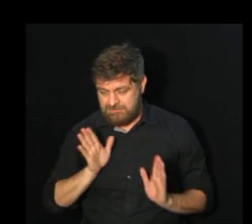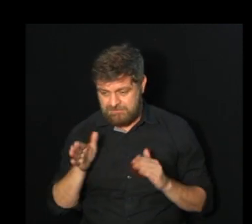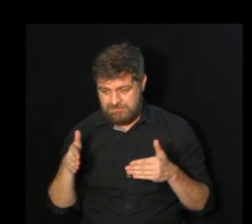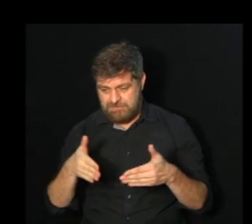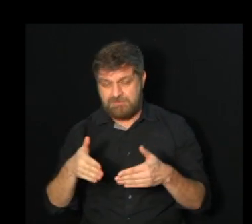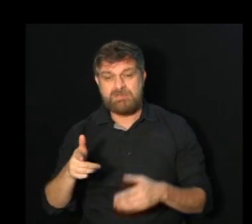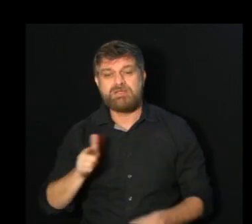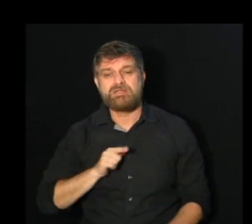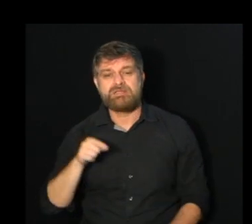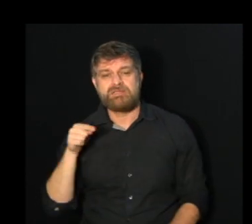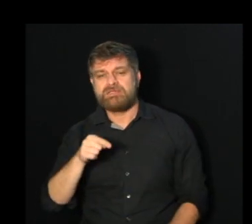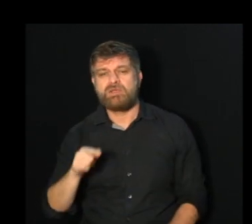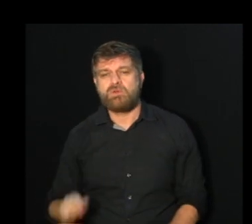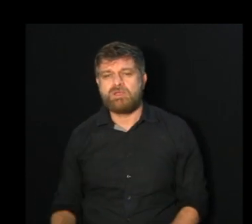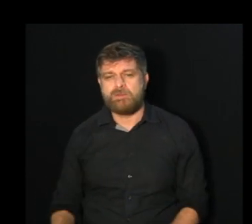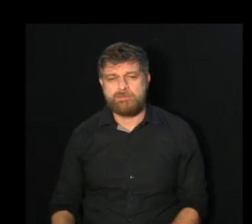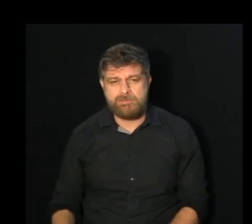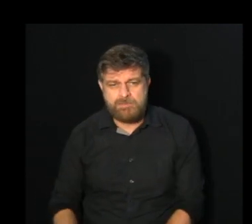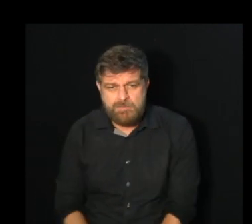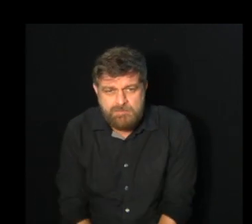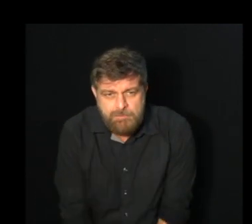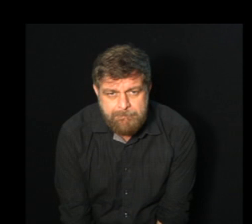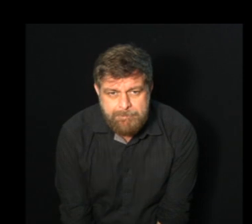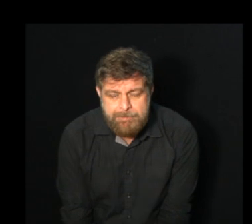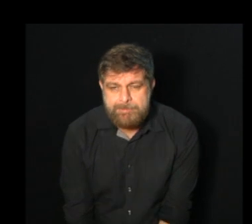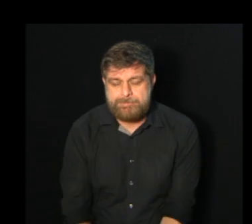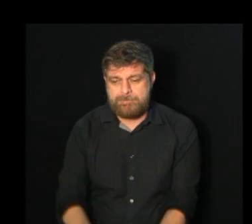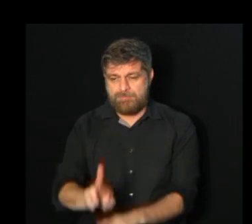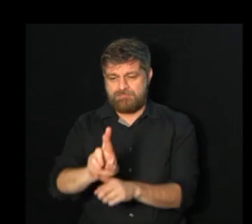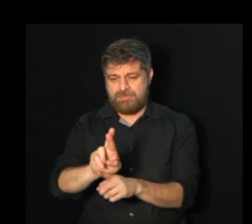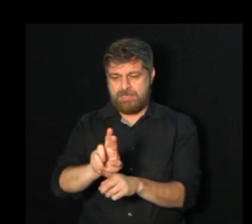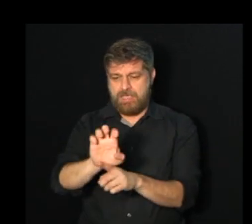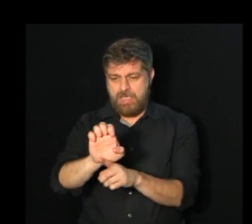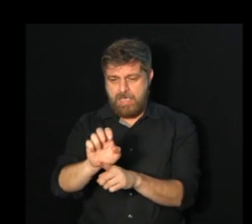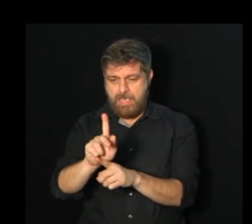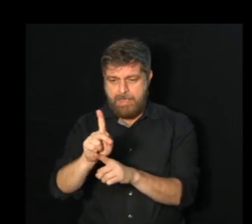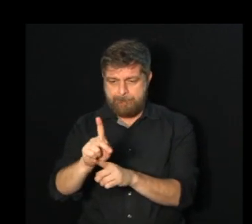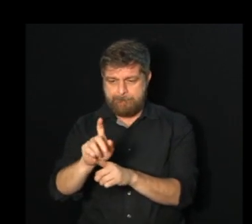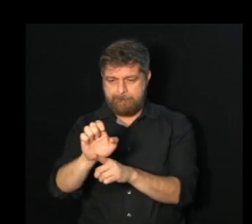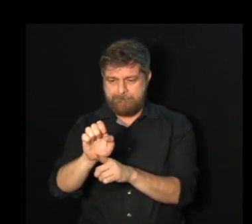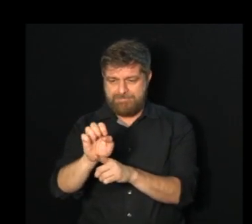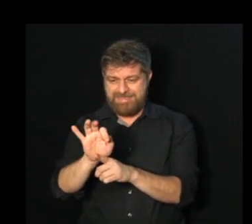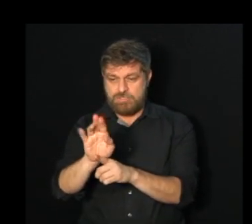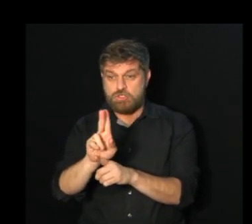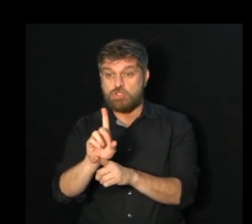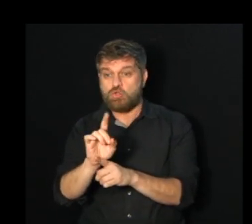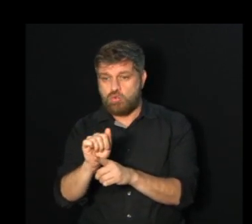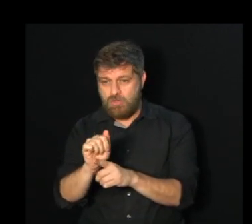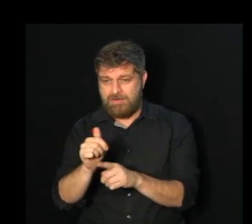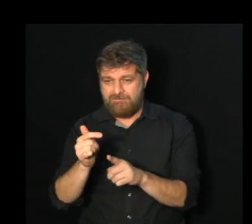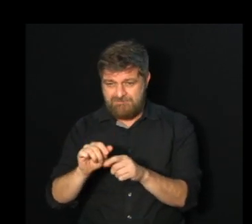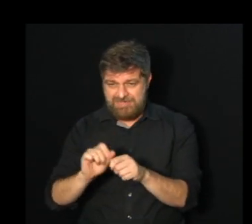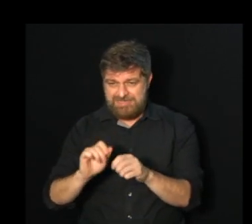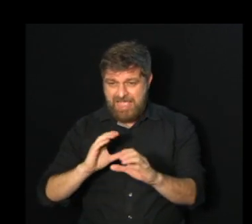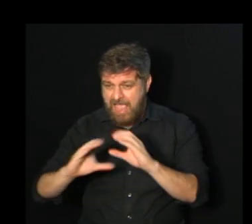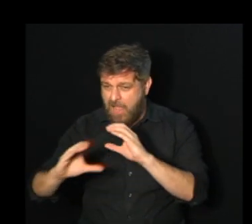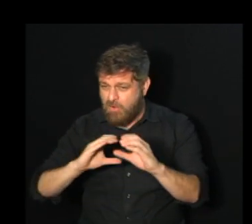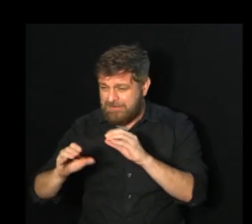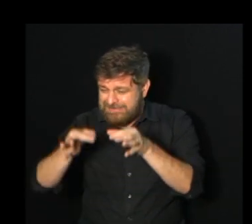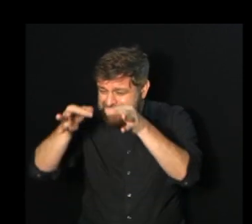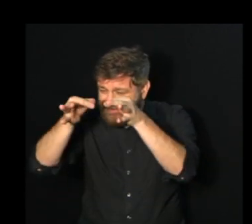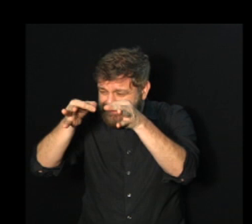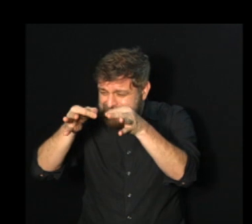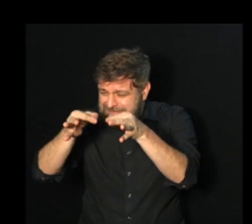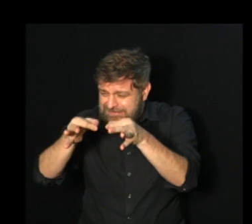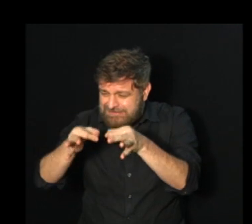repetidoras. Repetidora é um equipamento que repete o nosso sinal, fazendo que a comunicação seja muito perfeita, como se